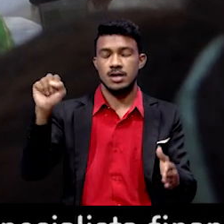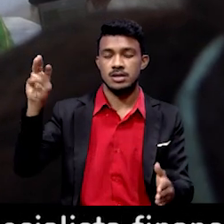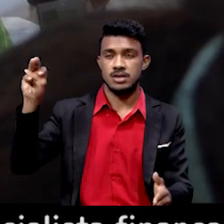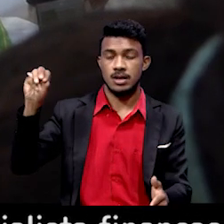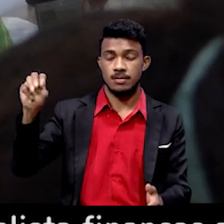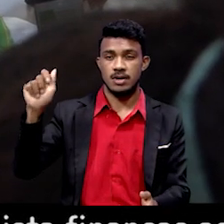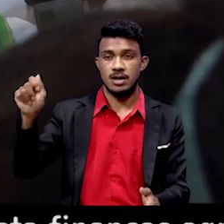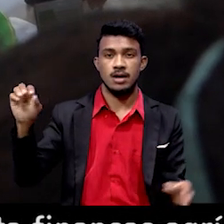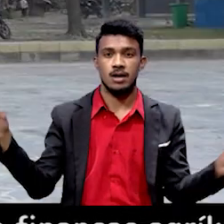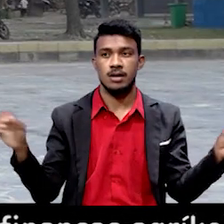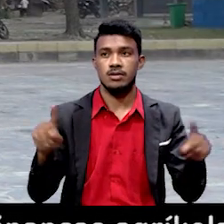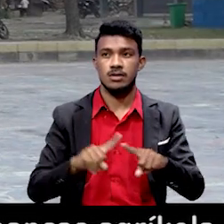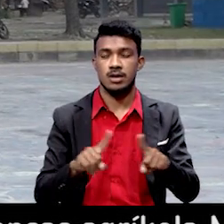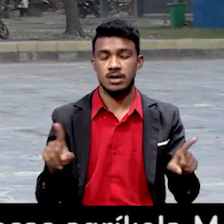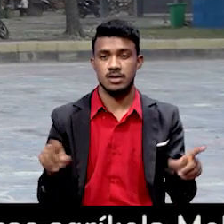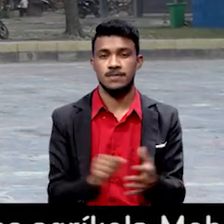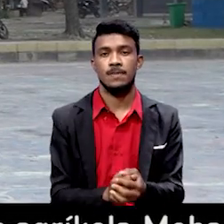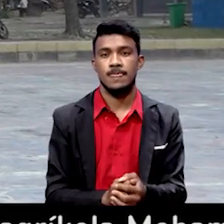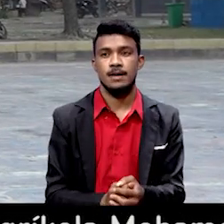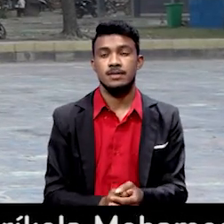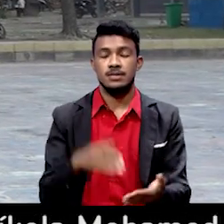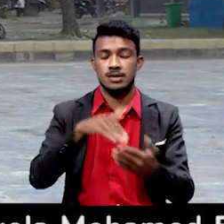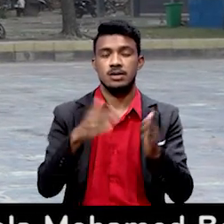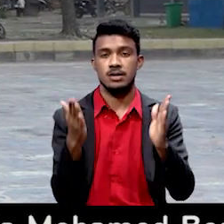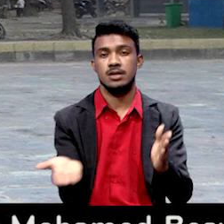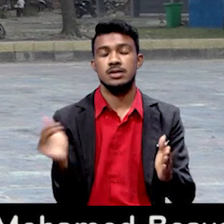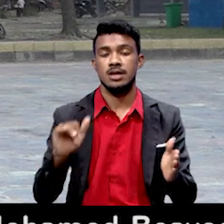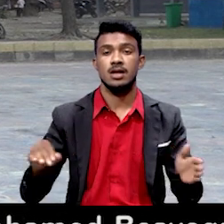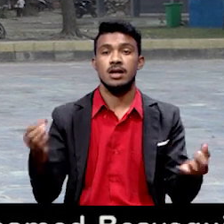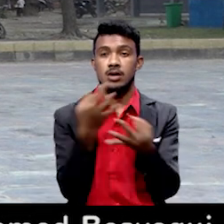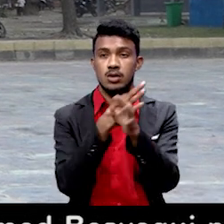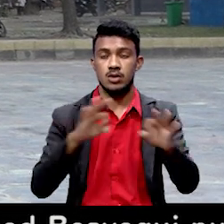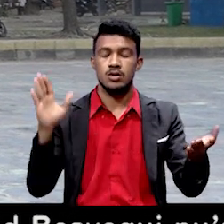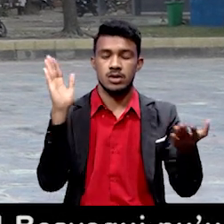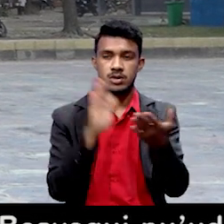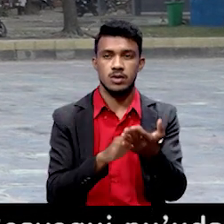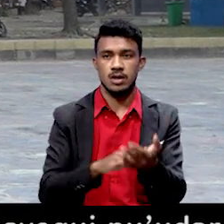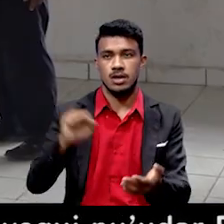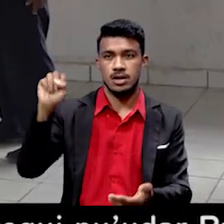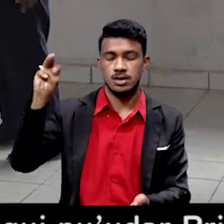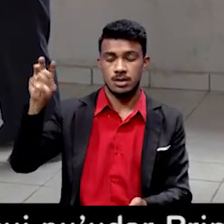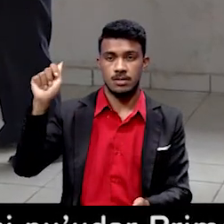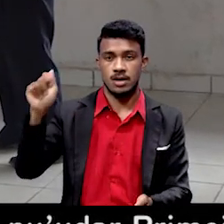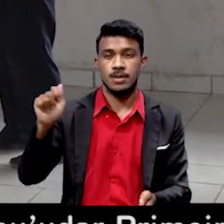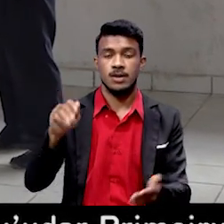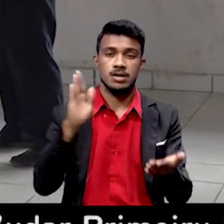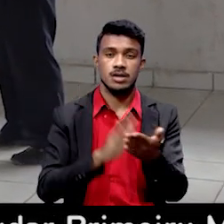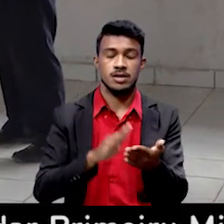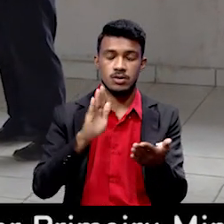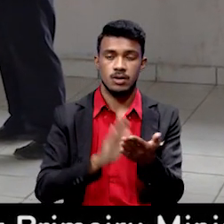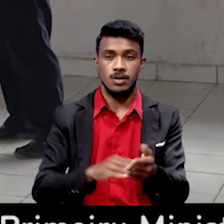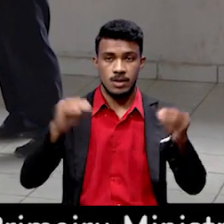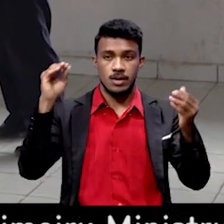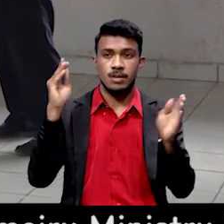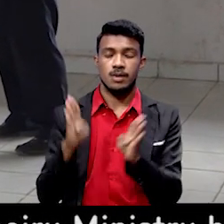hanesan. Estudante Balon remata sira no estudo e ensino secundário, você escola nebe preparado no ia conhecimento